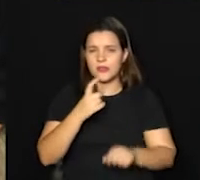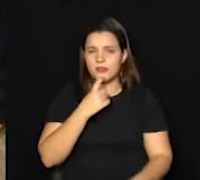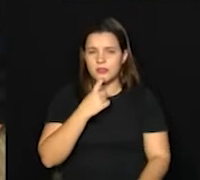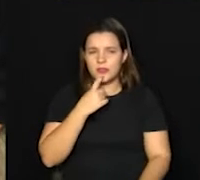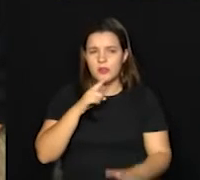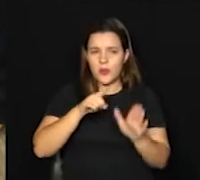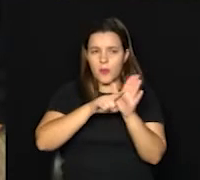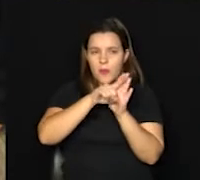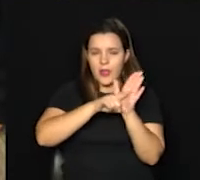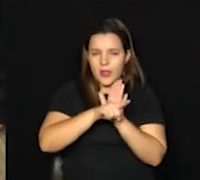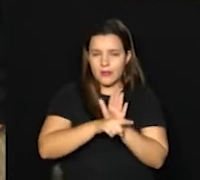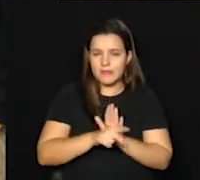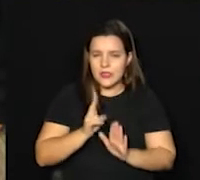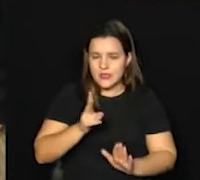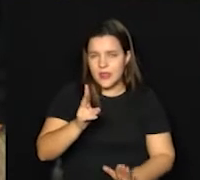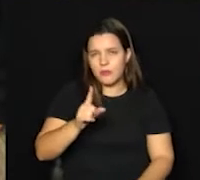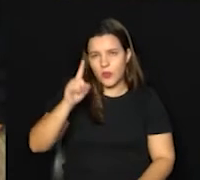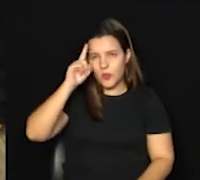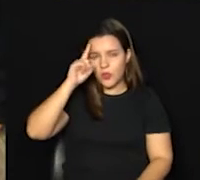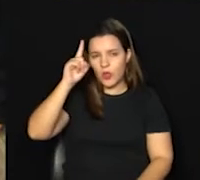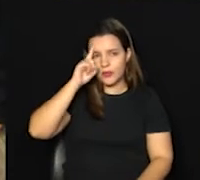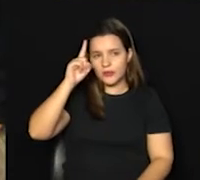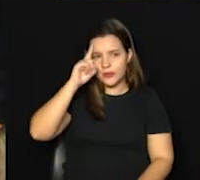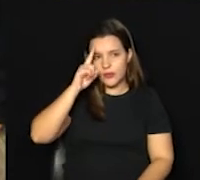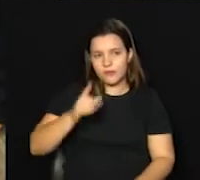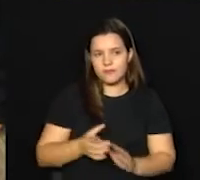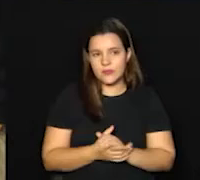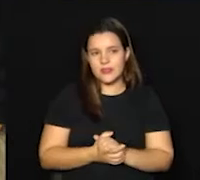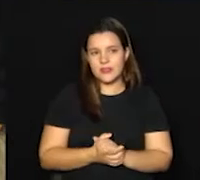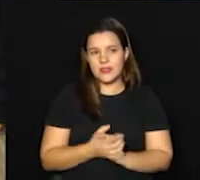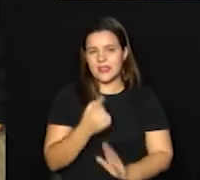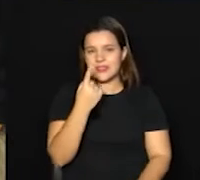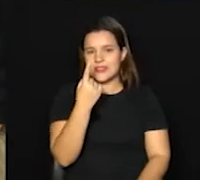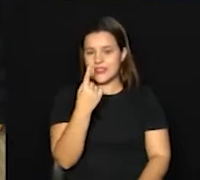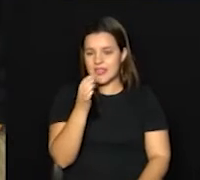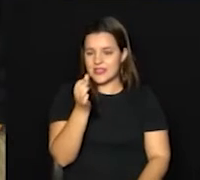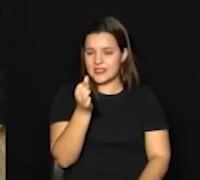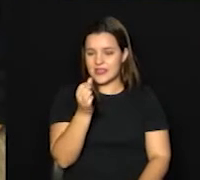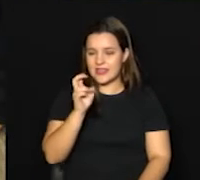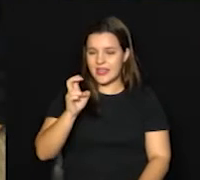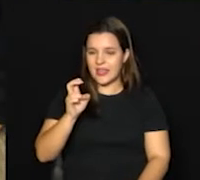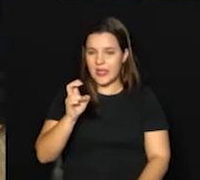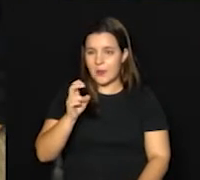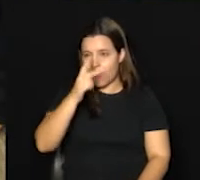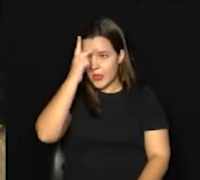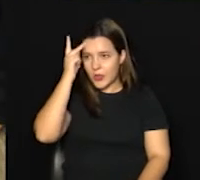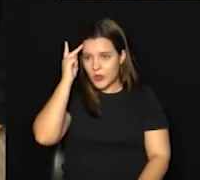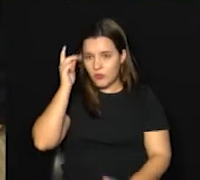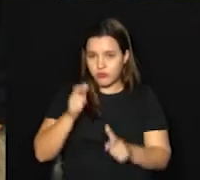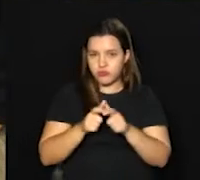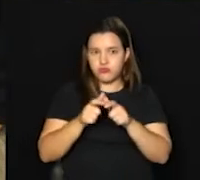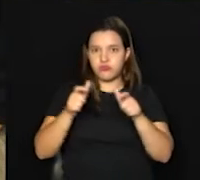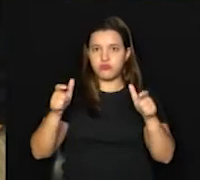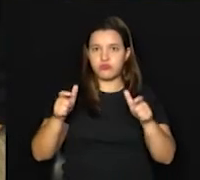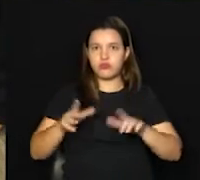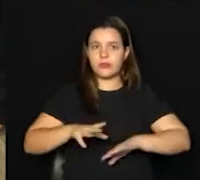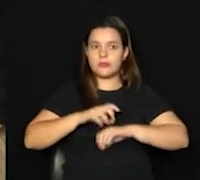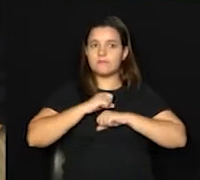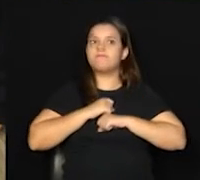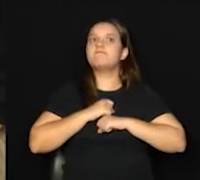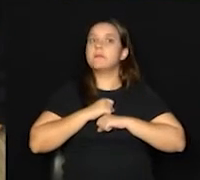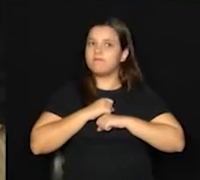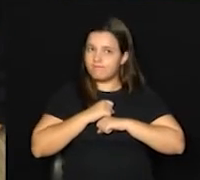naquela atualização diária, 165 casos a mais na cidade de Campinas. A doença